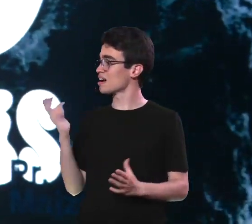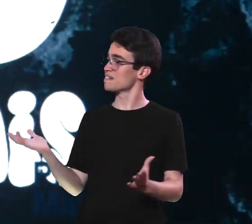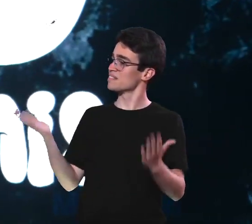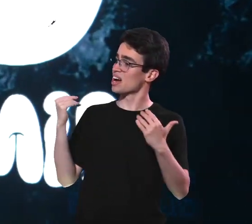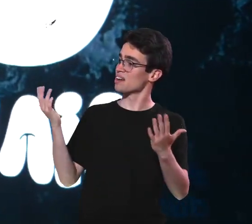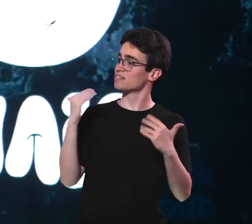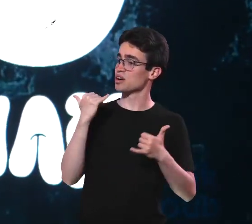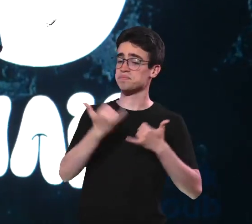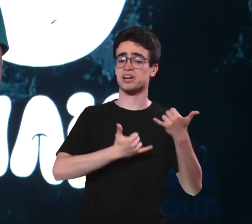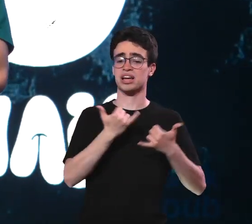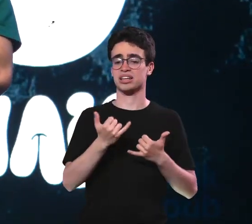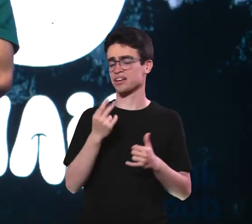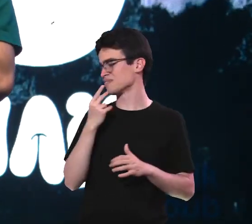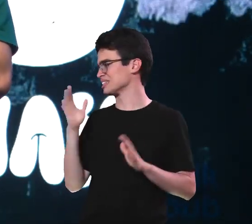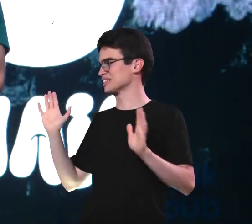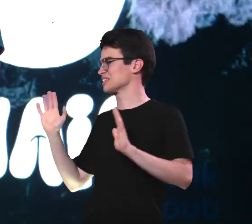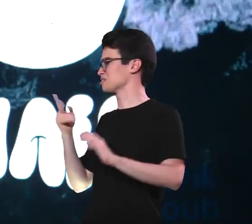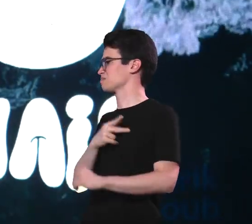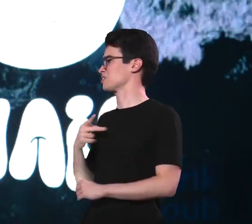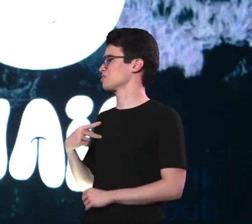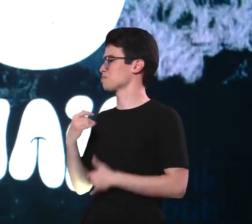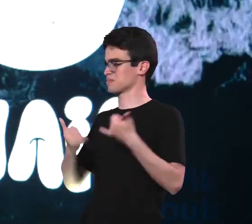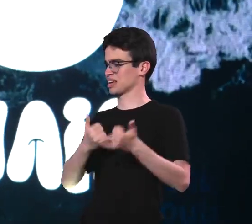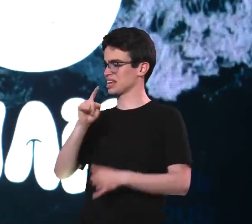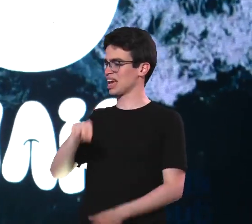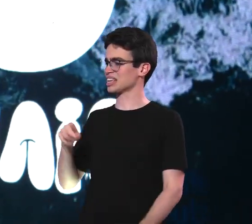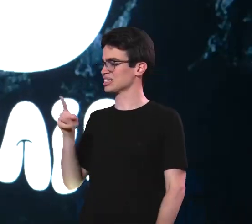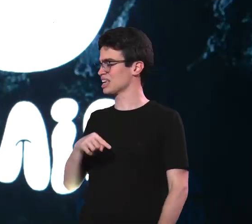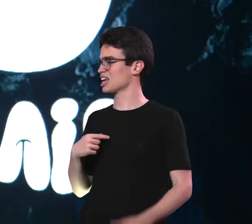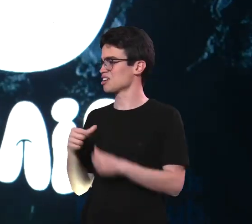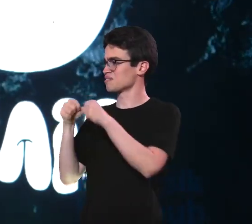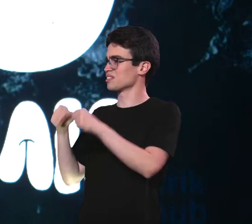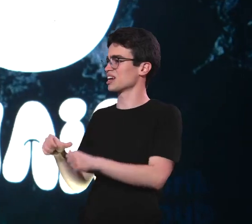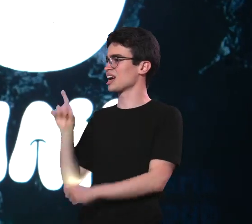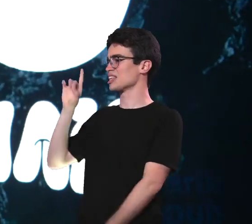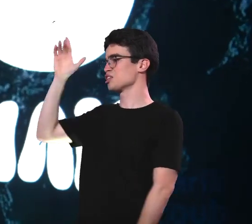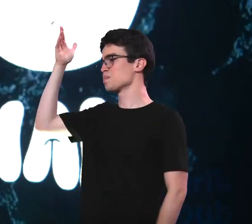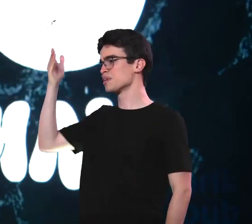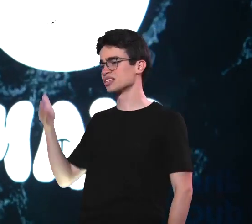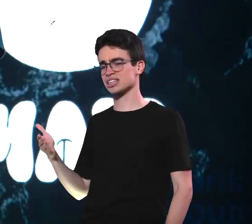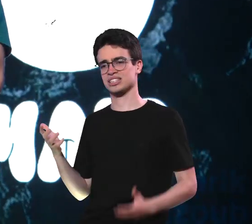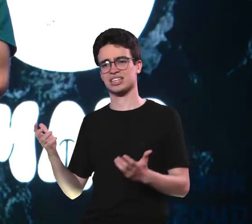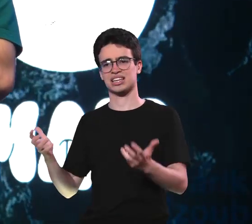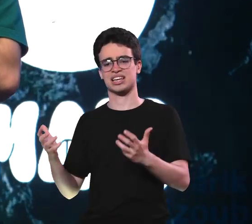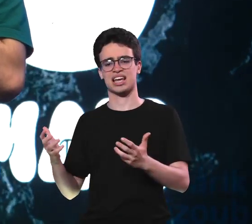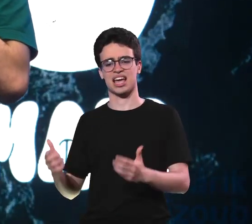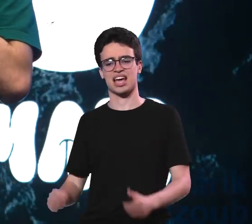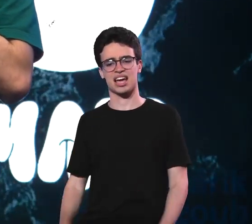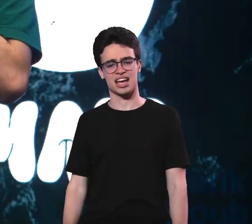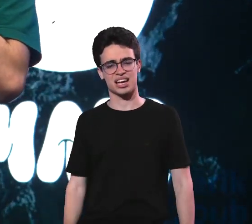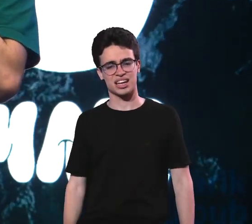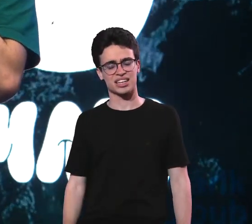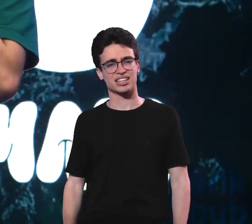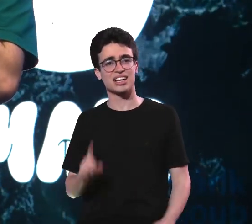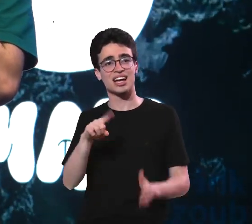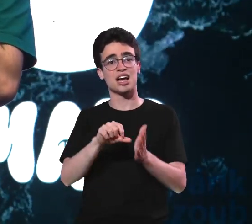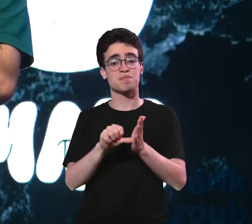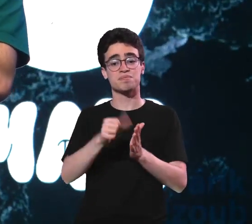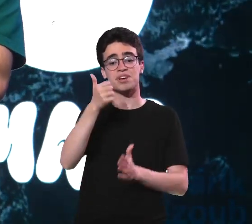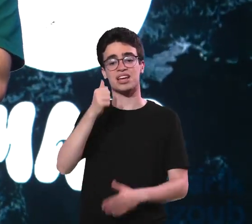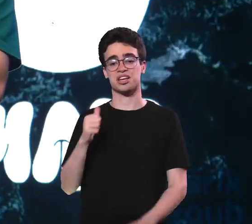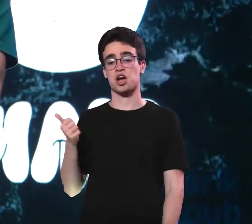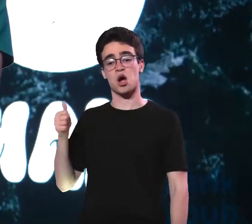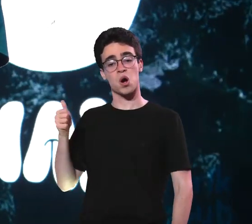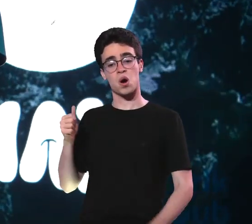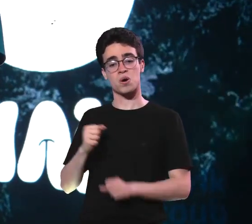lá na brincadeira. Eles, não, pastor, cancela a brincadeira, a gente quer ficar na presença de Deus. Foi a primeira vez em 11 anos